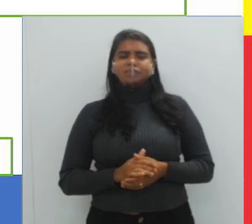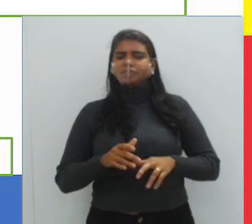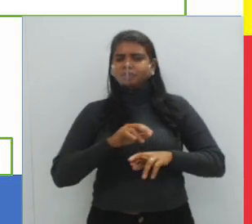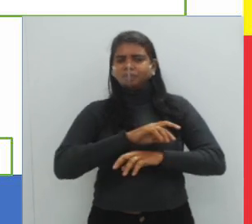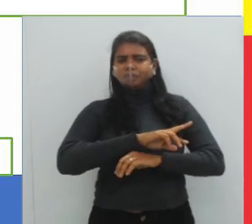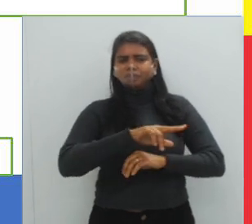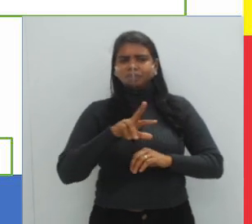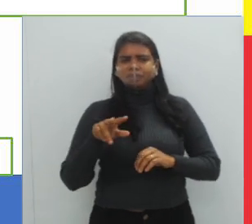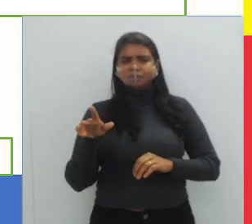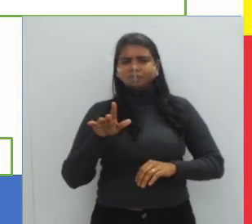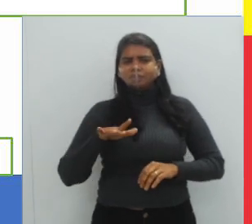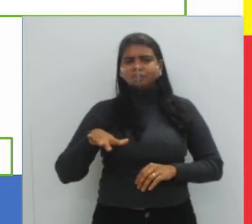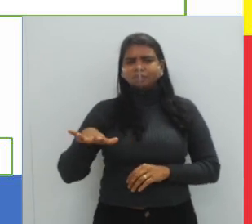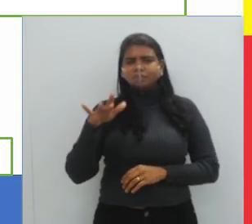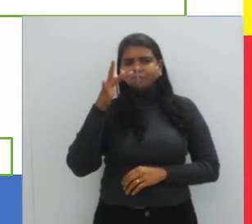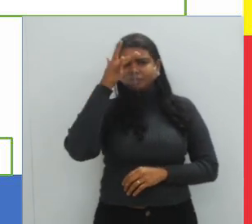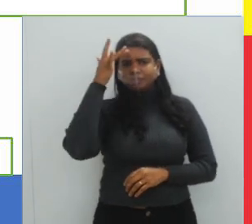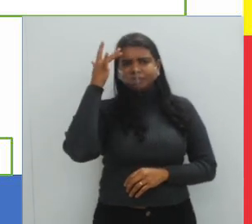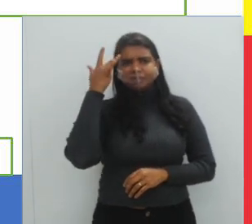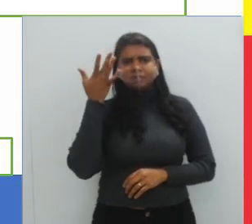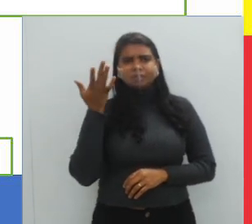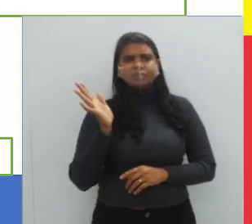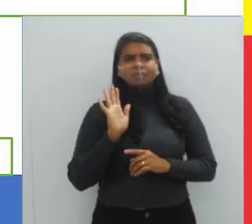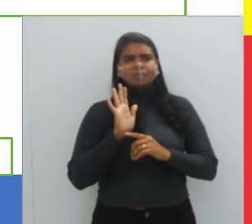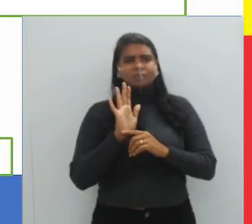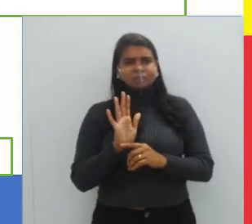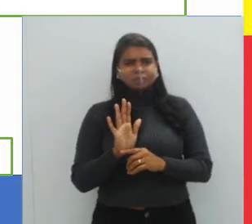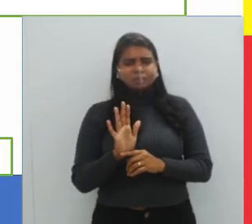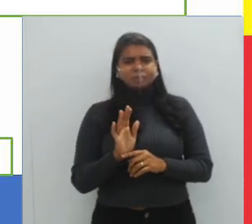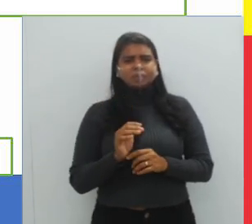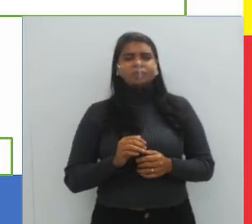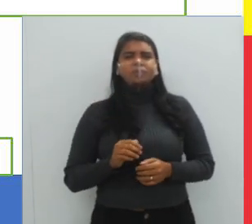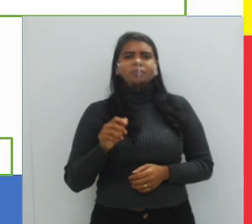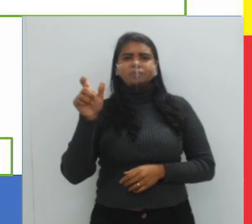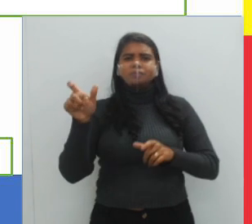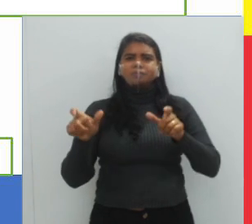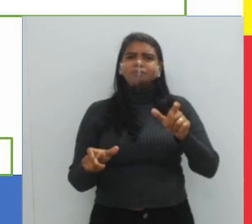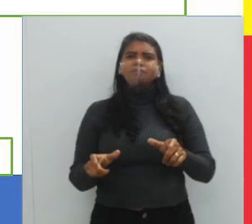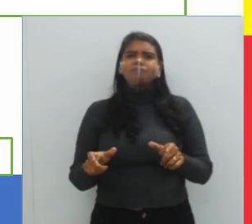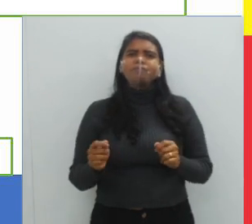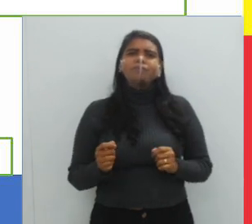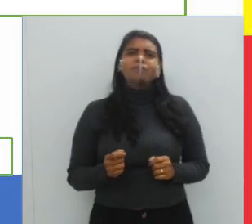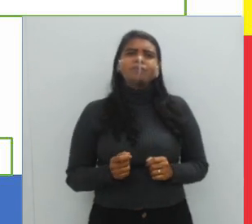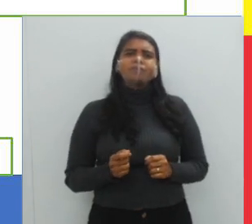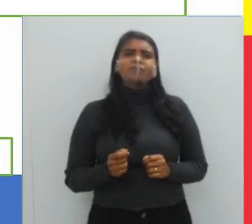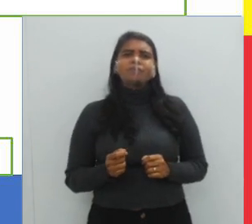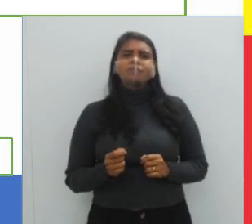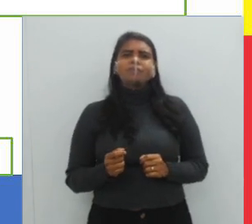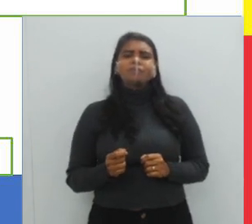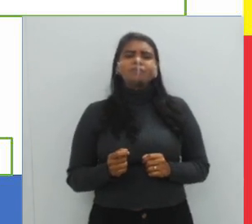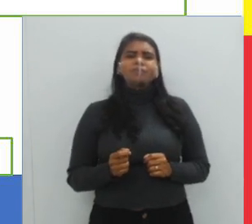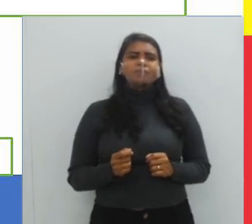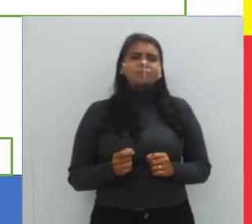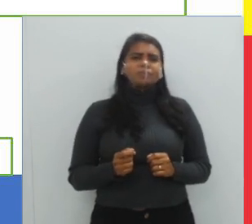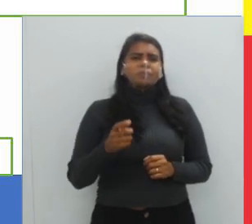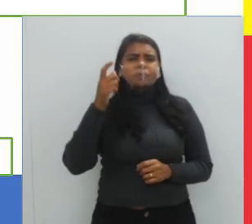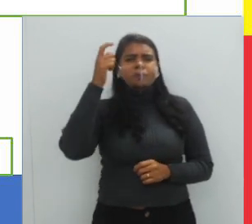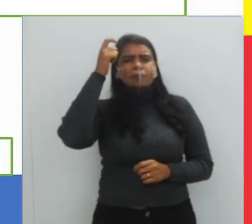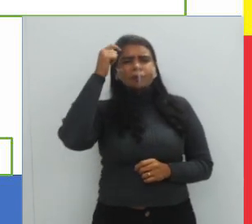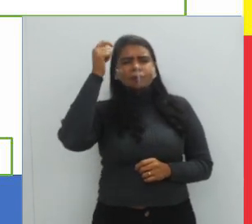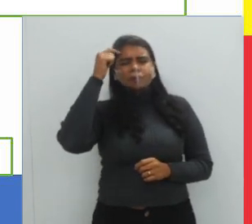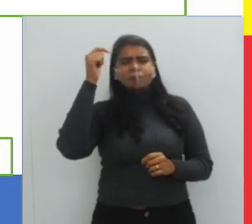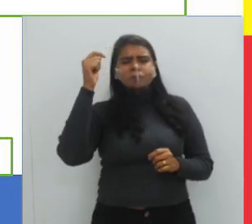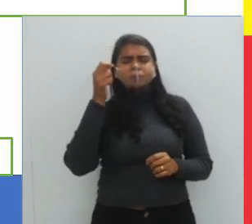figura de várias pessoas, certo? Aqui representando a humanidade e a pluralidade